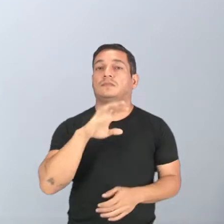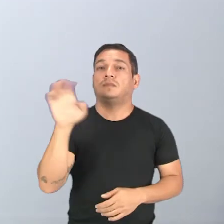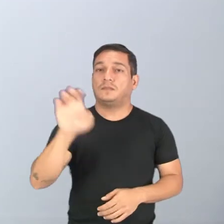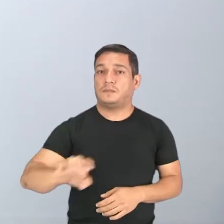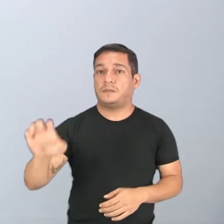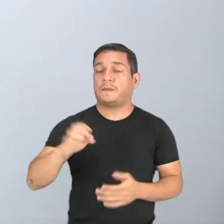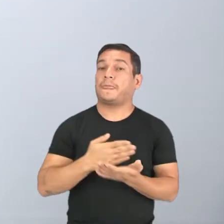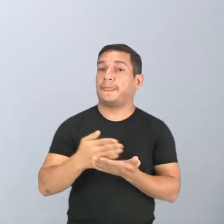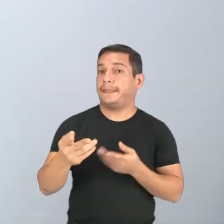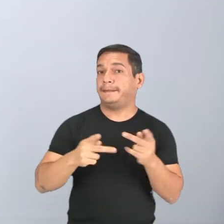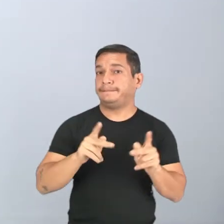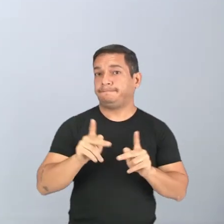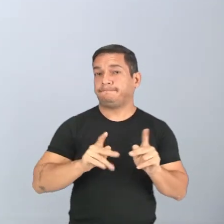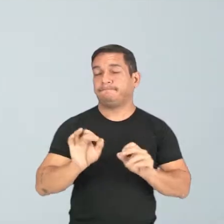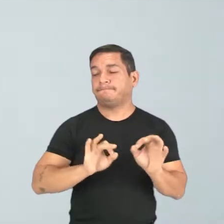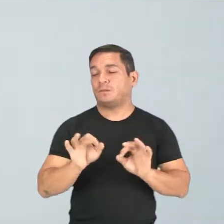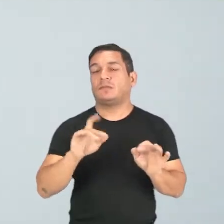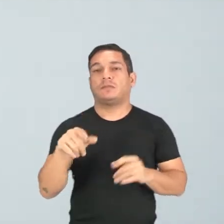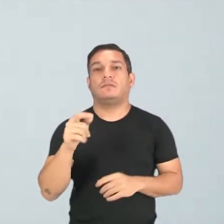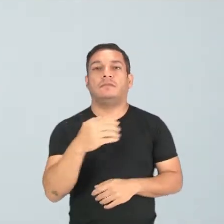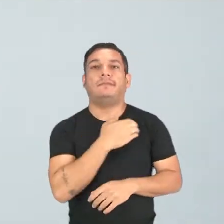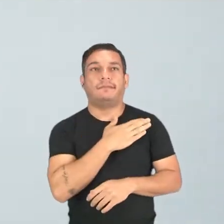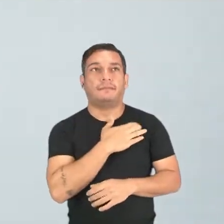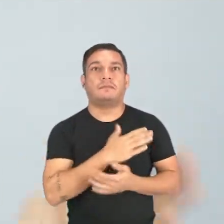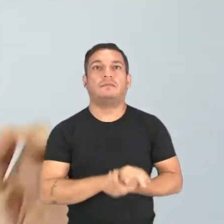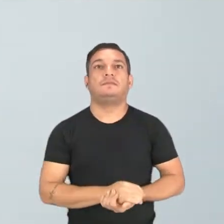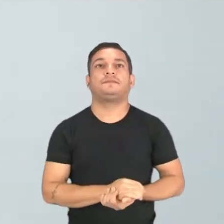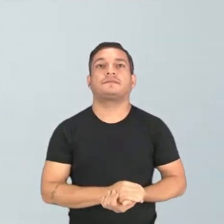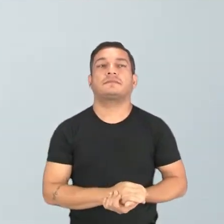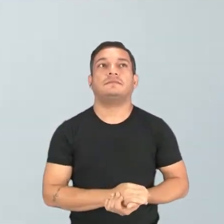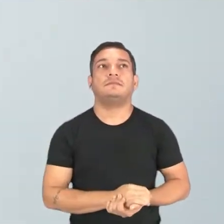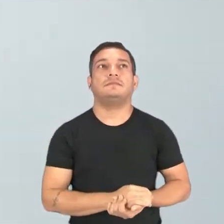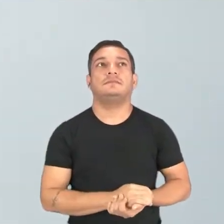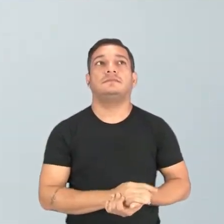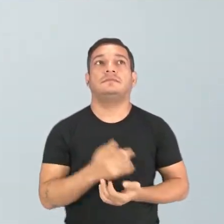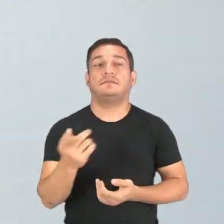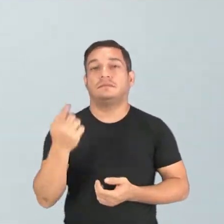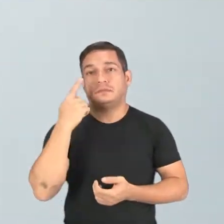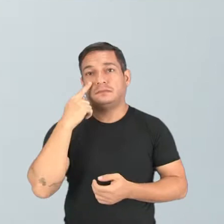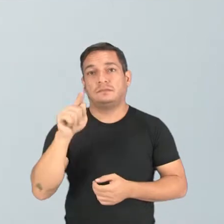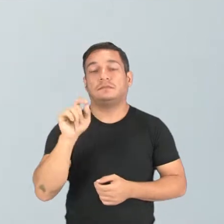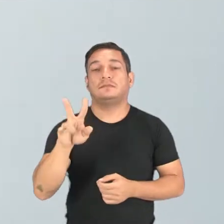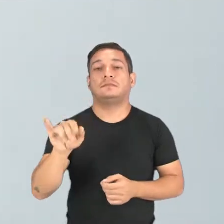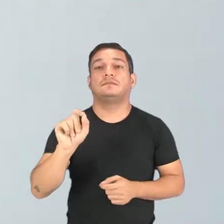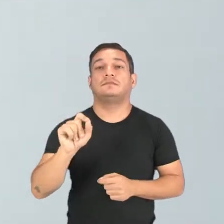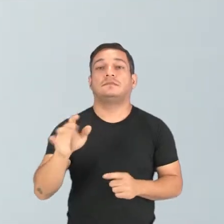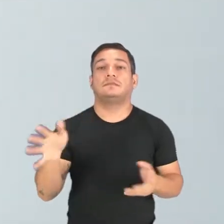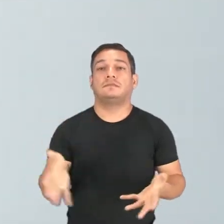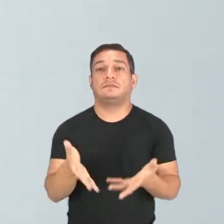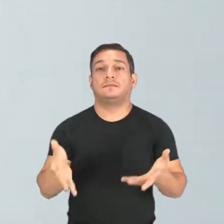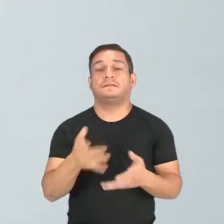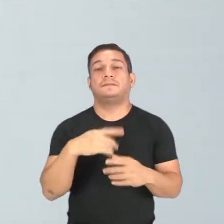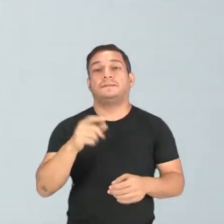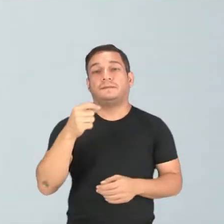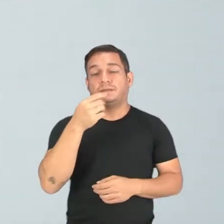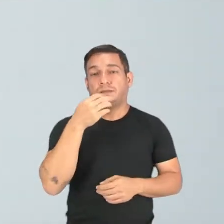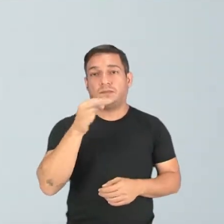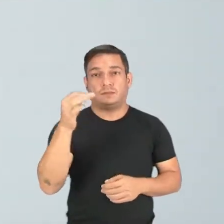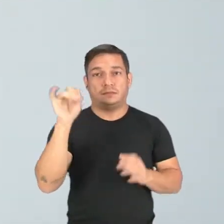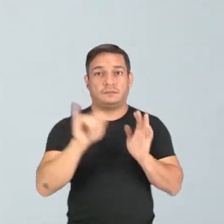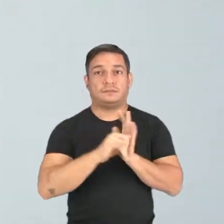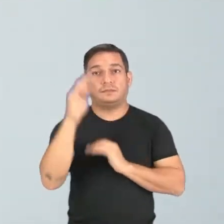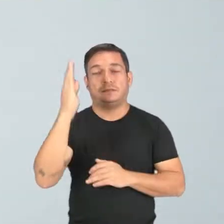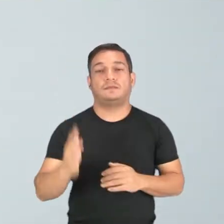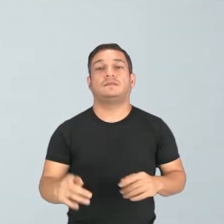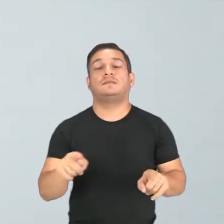esse projeto, né, que é algo completamente preconceituoso. Essa visão, gente, ela vai acabar influenciando a concepção da identidade